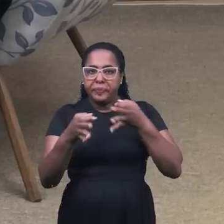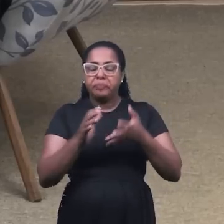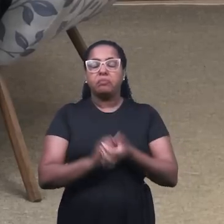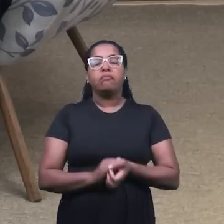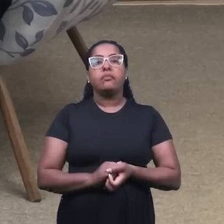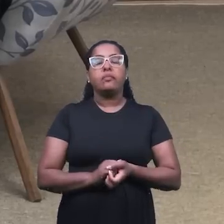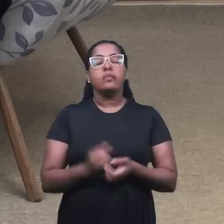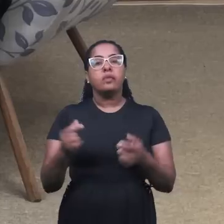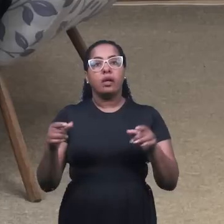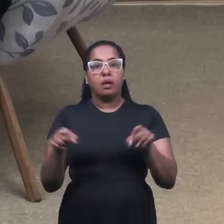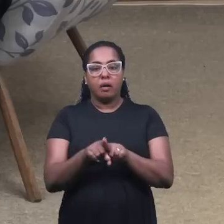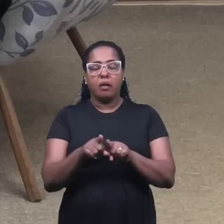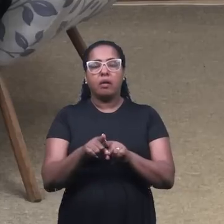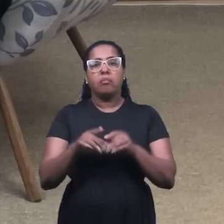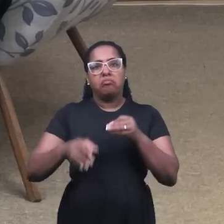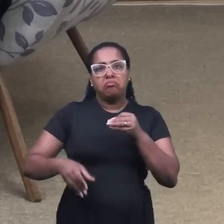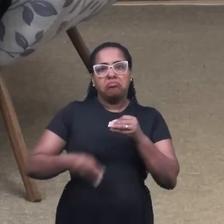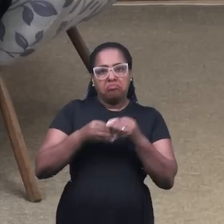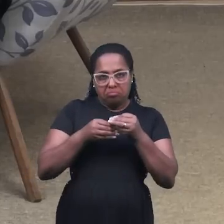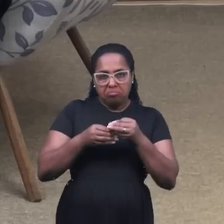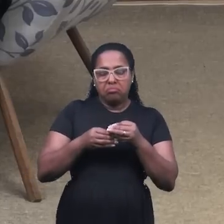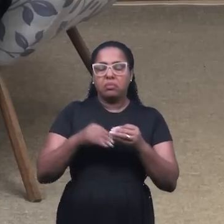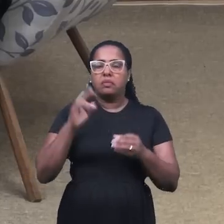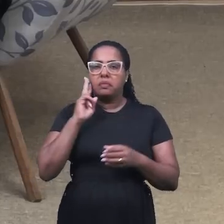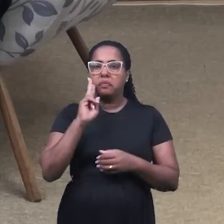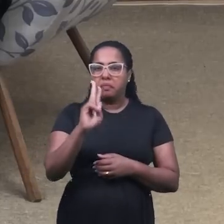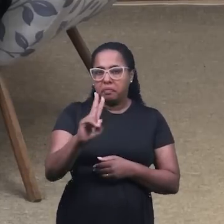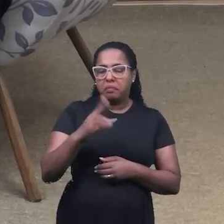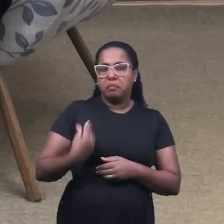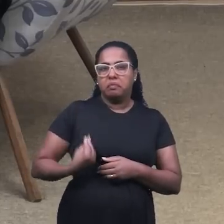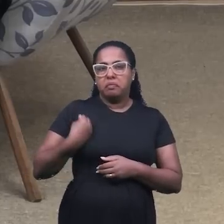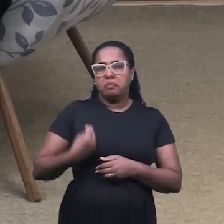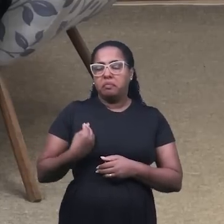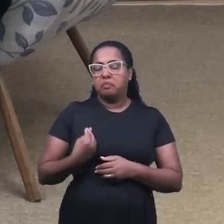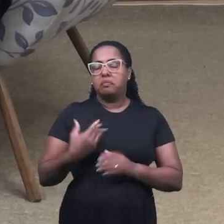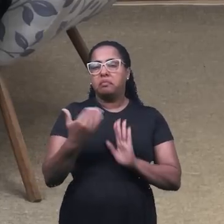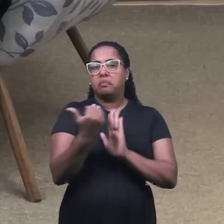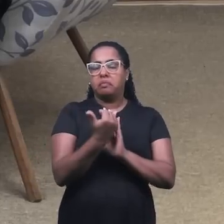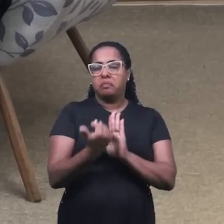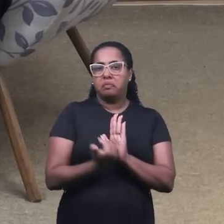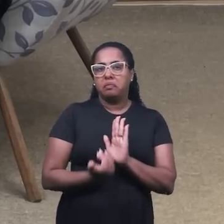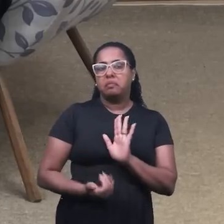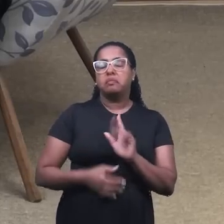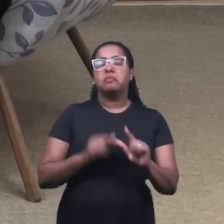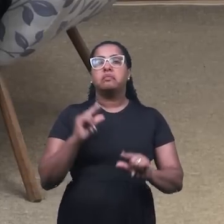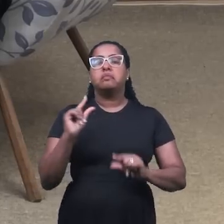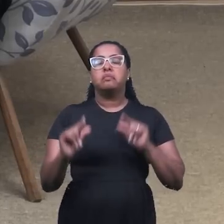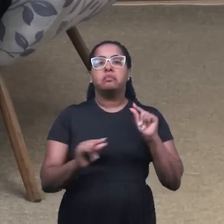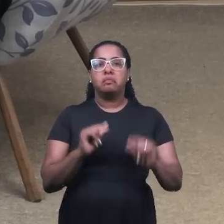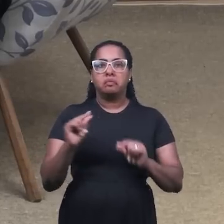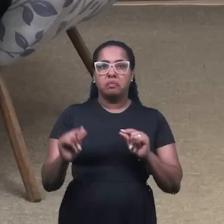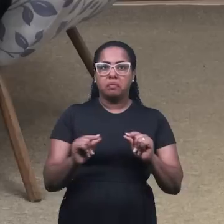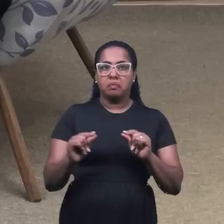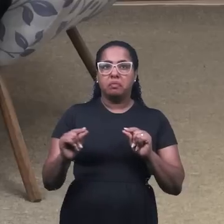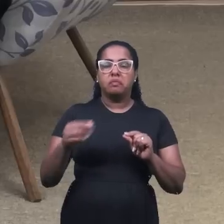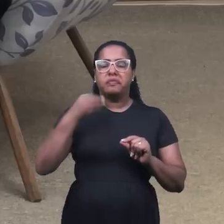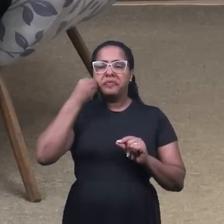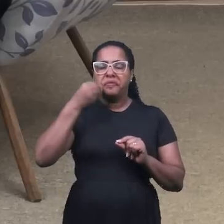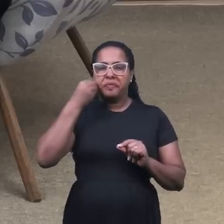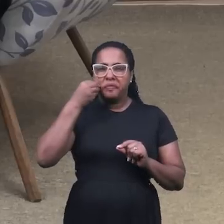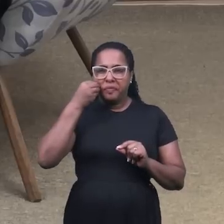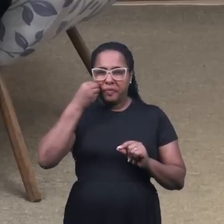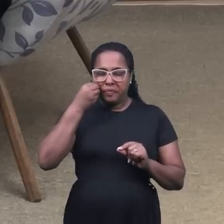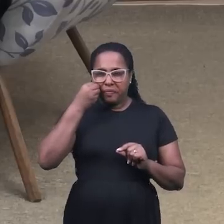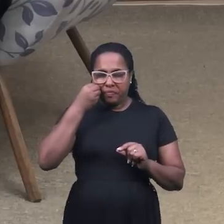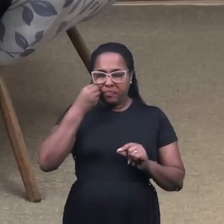coisa que reforça o que temos visto e vivido nesse programa é a vivência, a experiência de